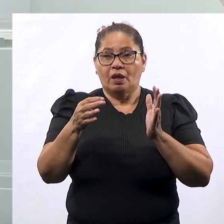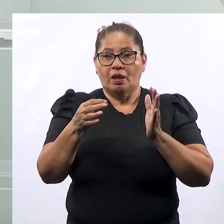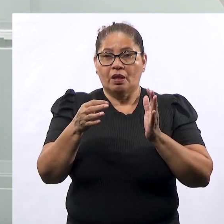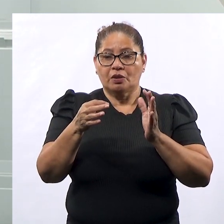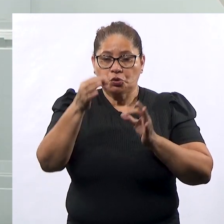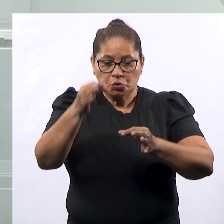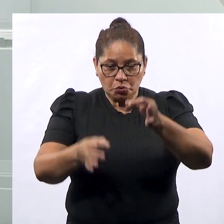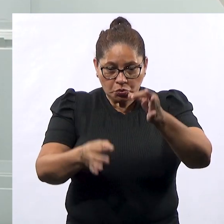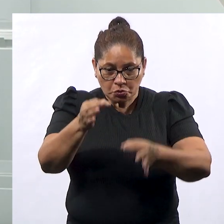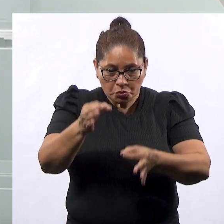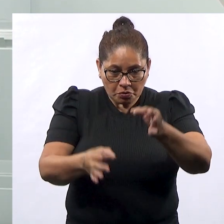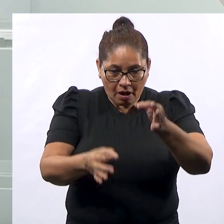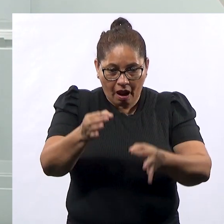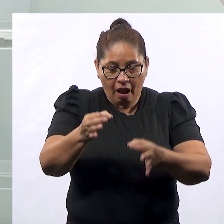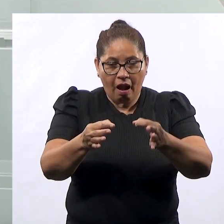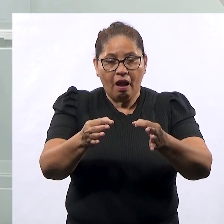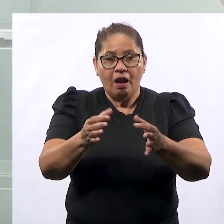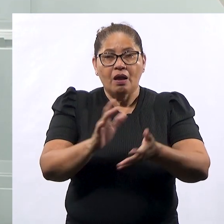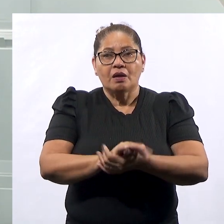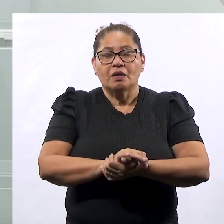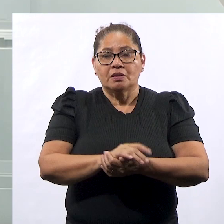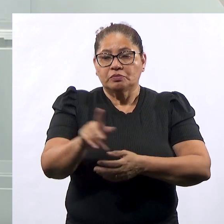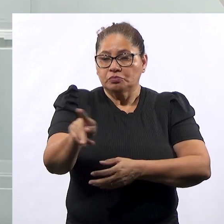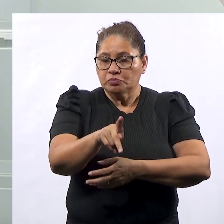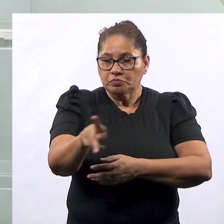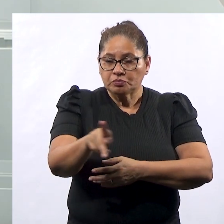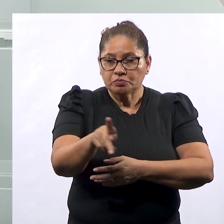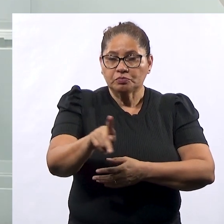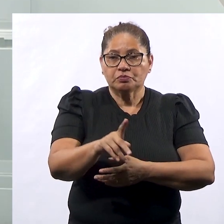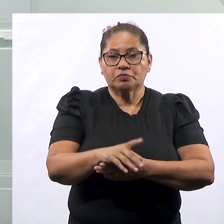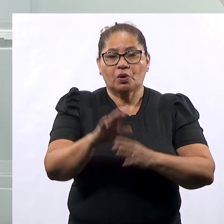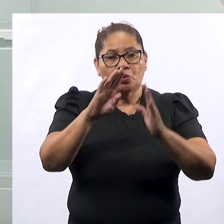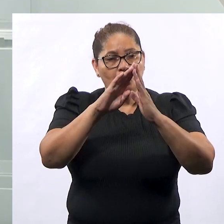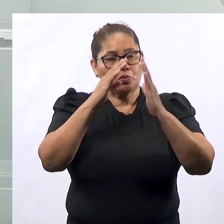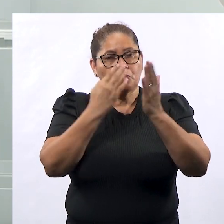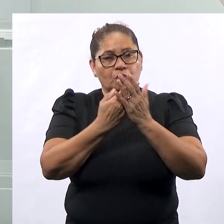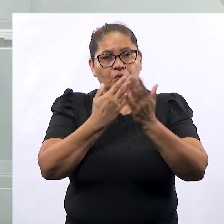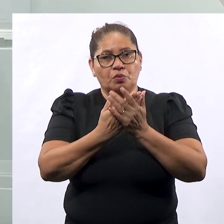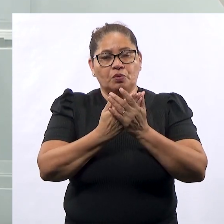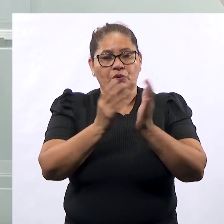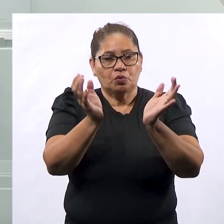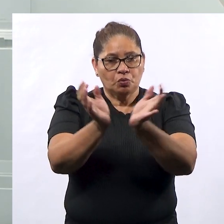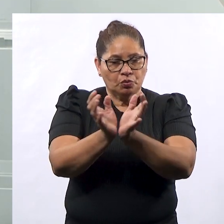de julgamento. É um momento em que tanto o professor,